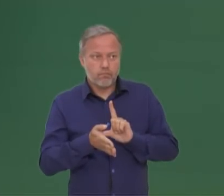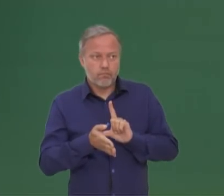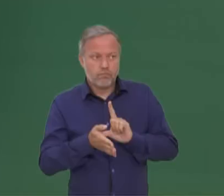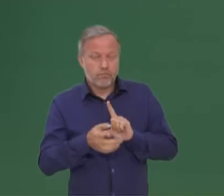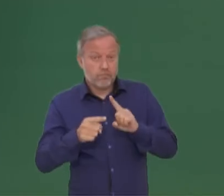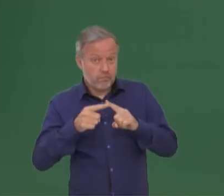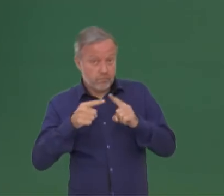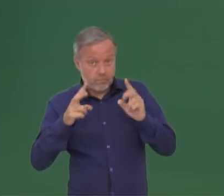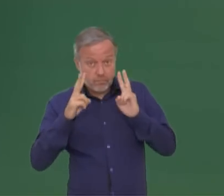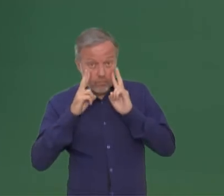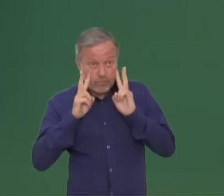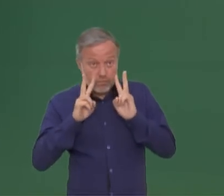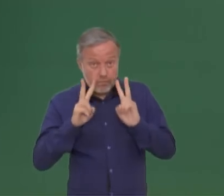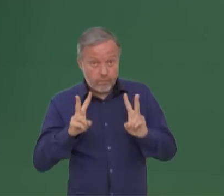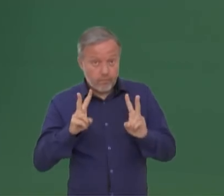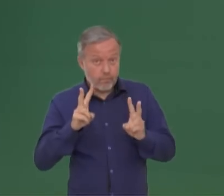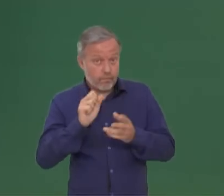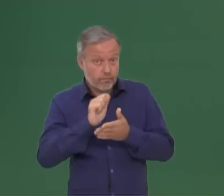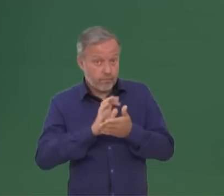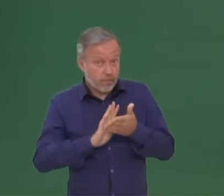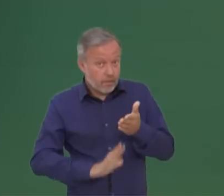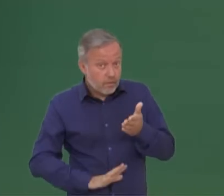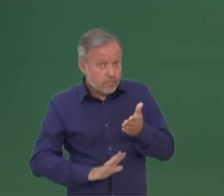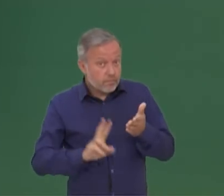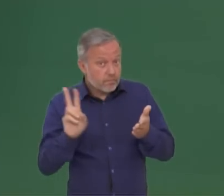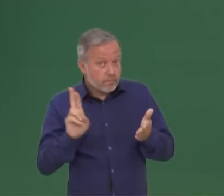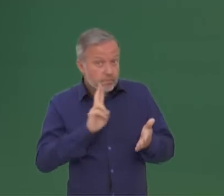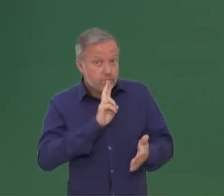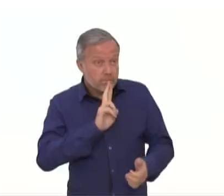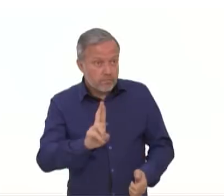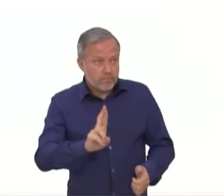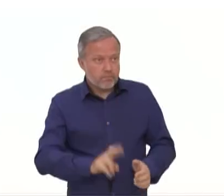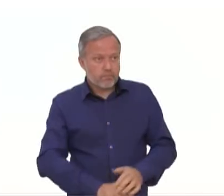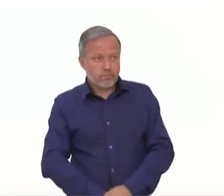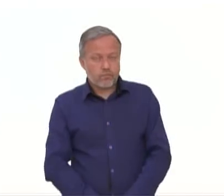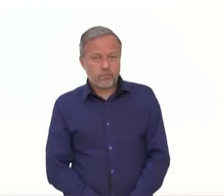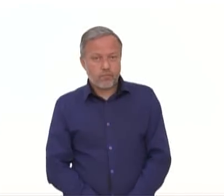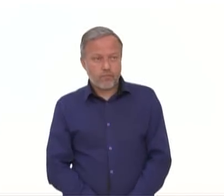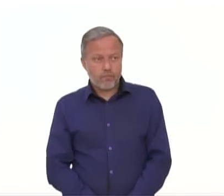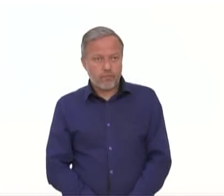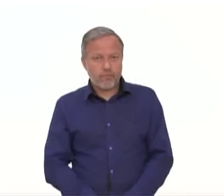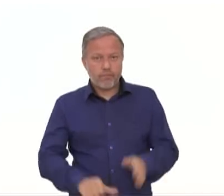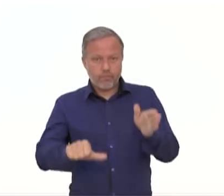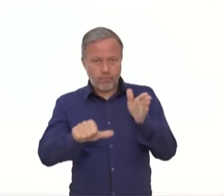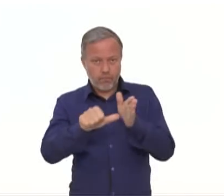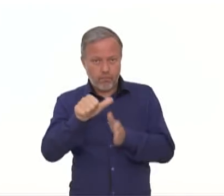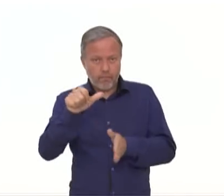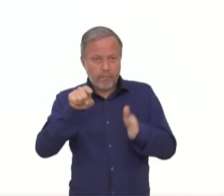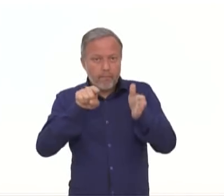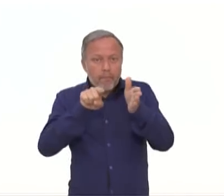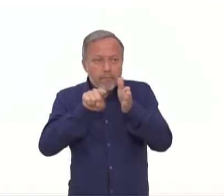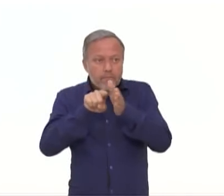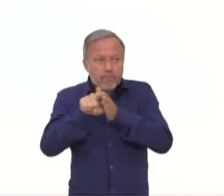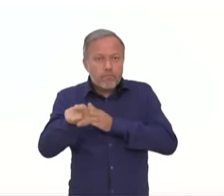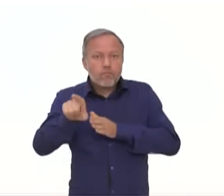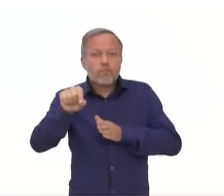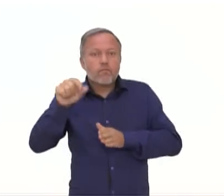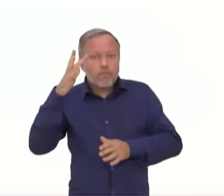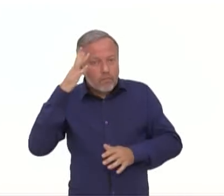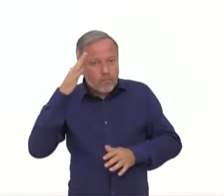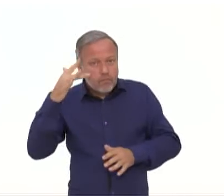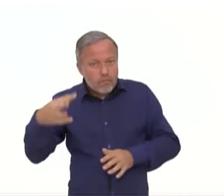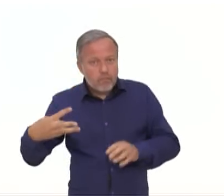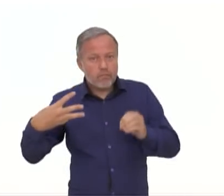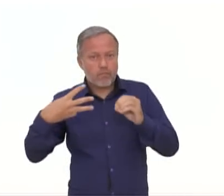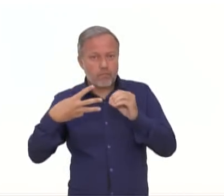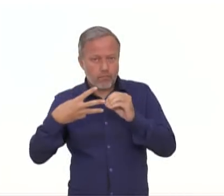gente vai relembrar, corrigindo o exercício. Você anotou no seu caderno essa primeira pergunta. O que a teoria celular